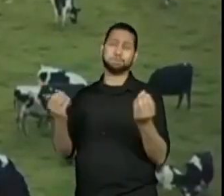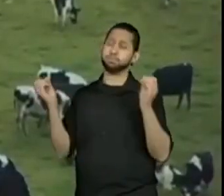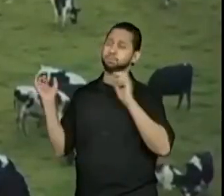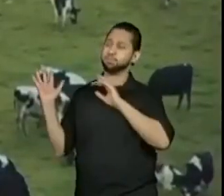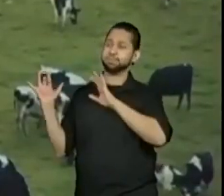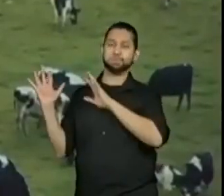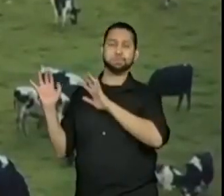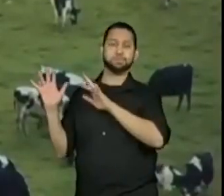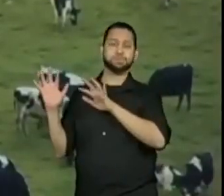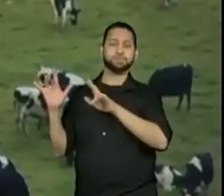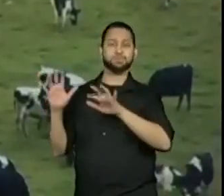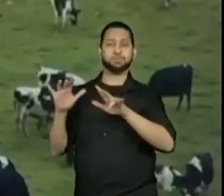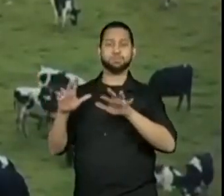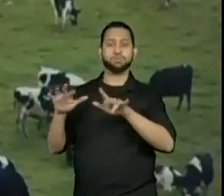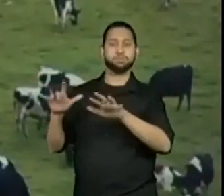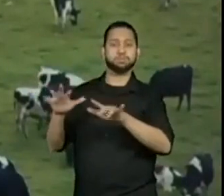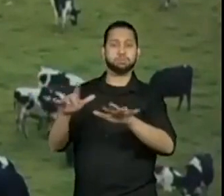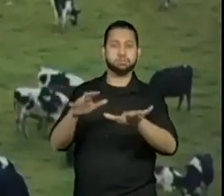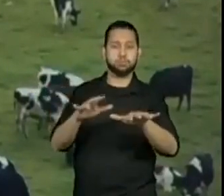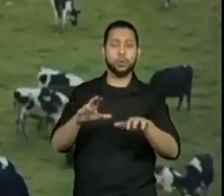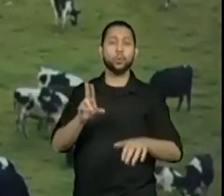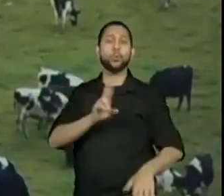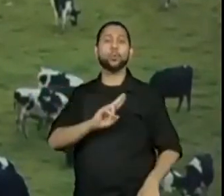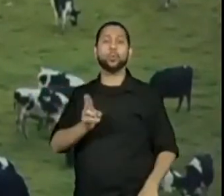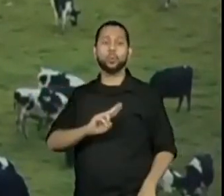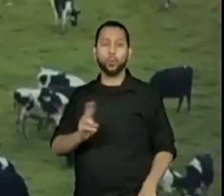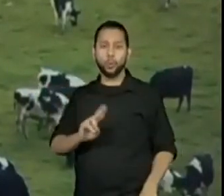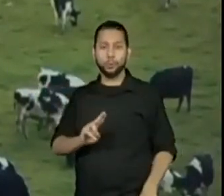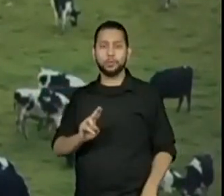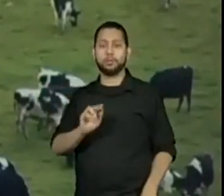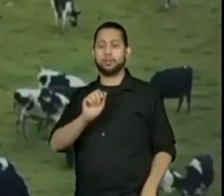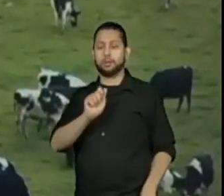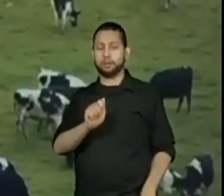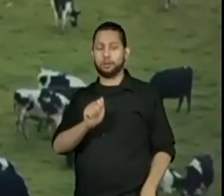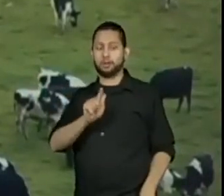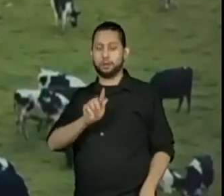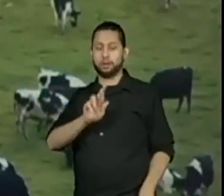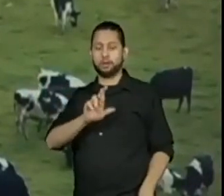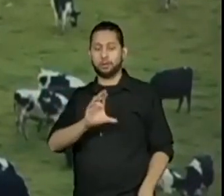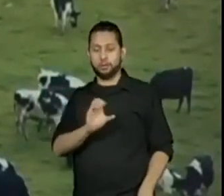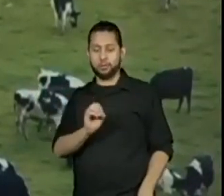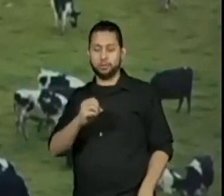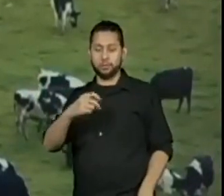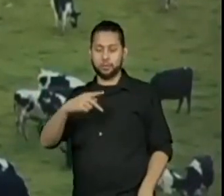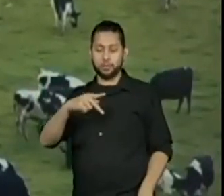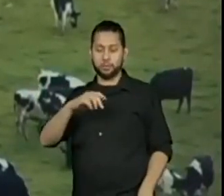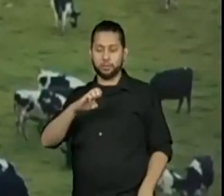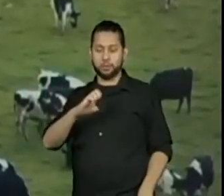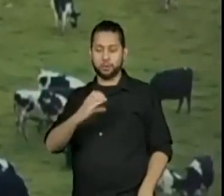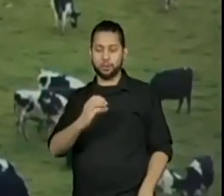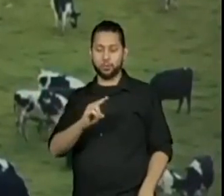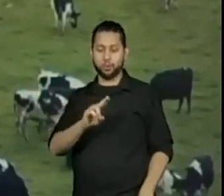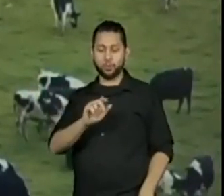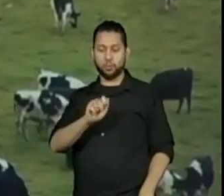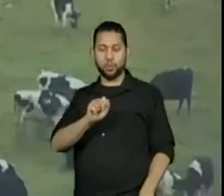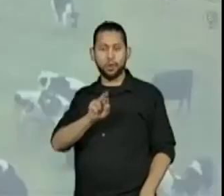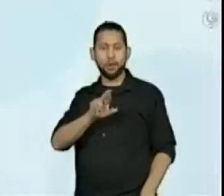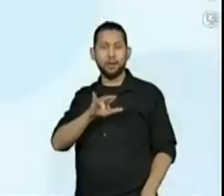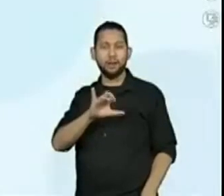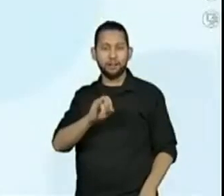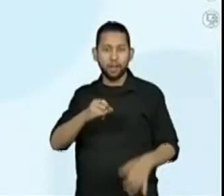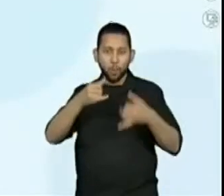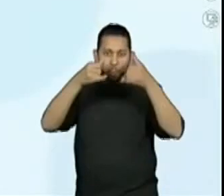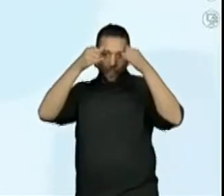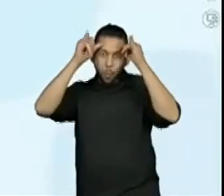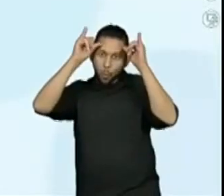principalmente, para a agropecuária. Então, o texto afirma que esses trechos de mata ciliar